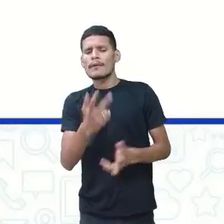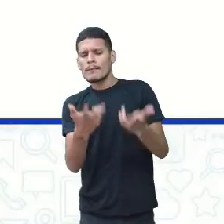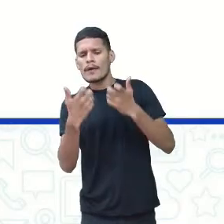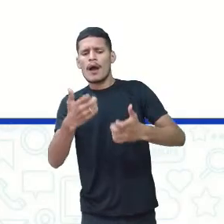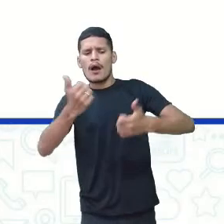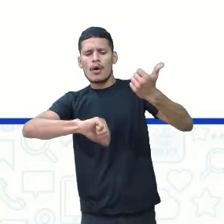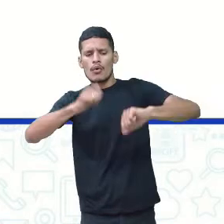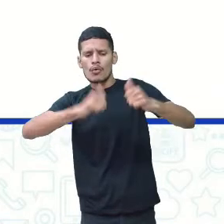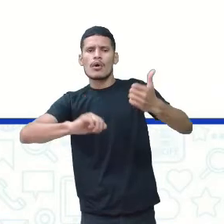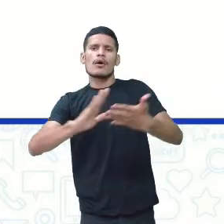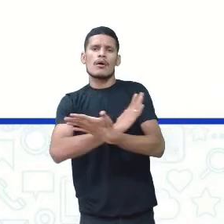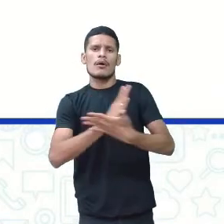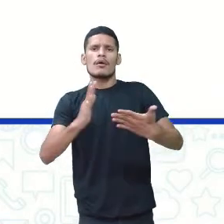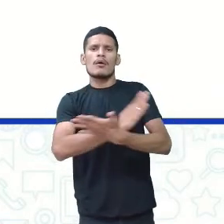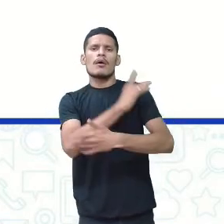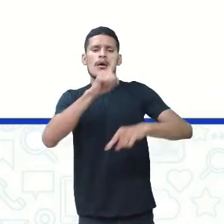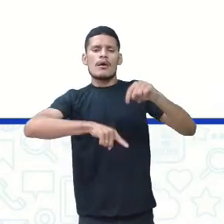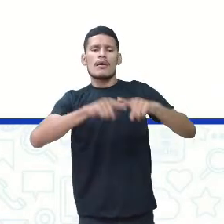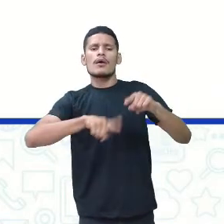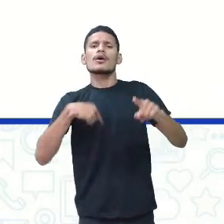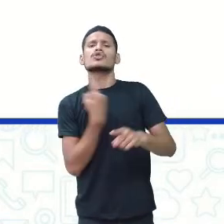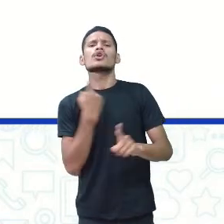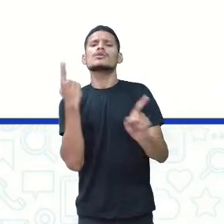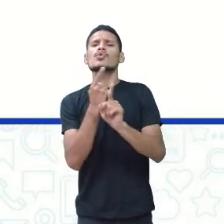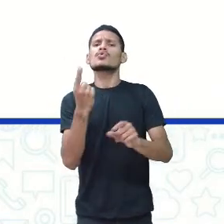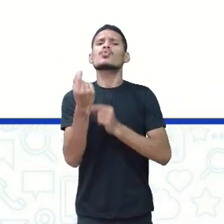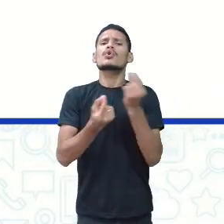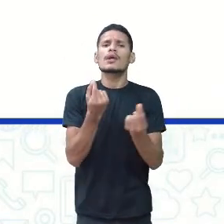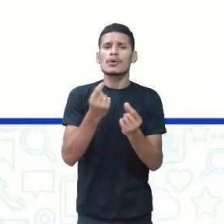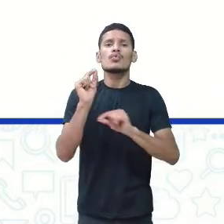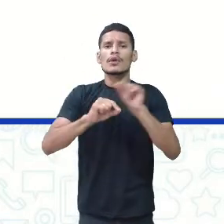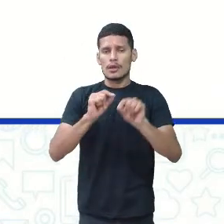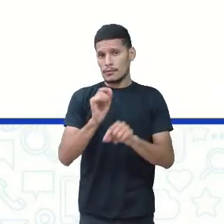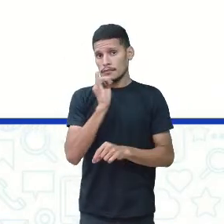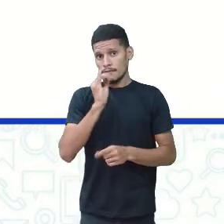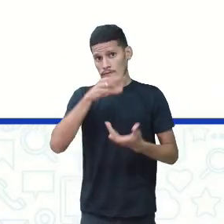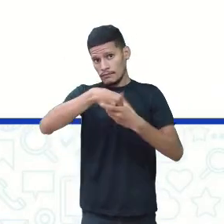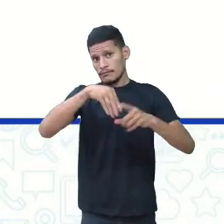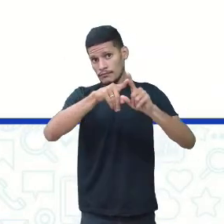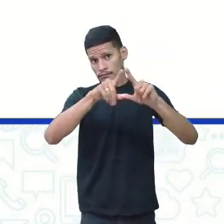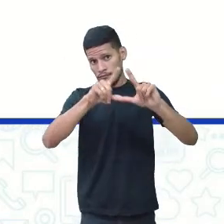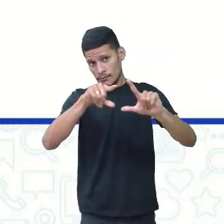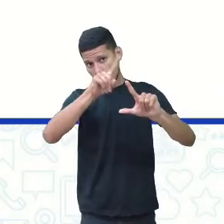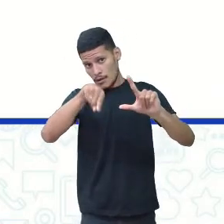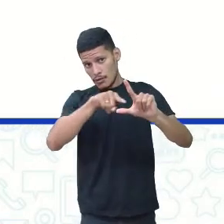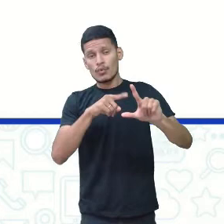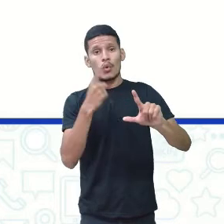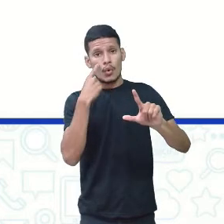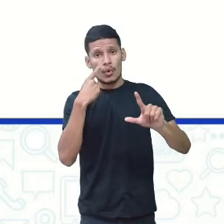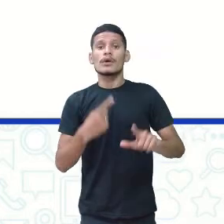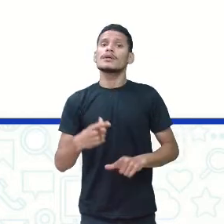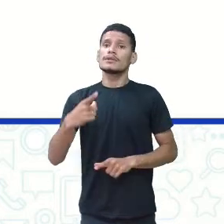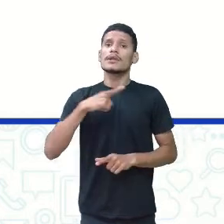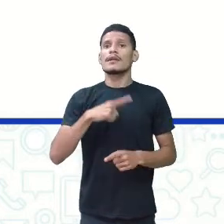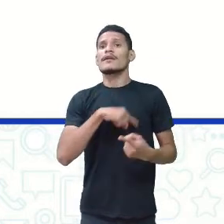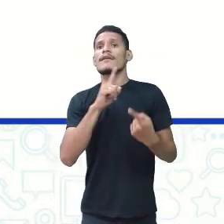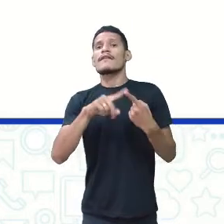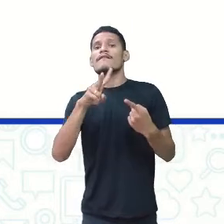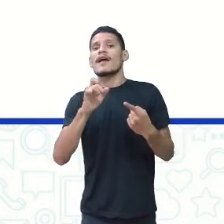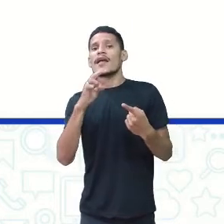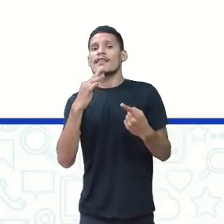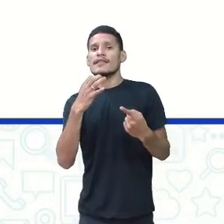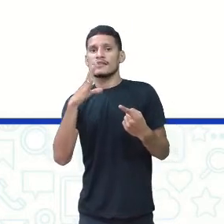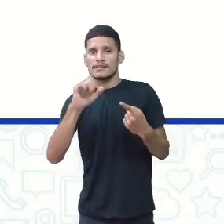compõem um triângulo. O que é que eu consigo identificar de elementos no triângulo, né? A gente verificou a quantidade de vértices, são